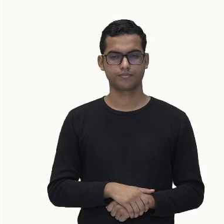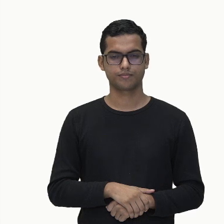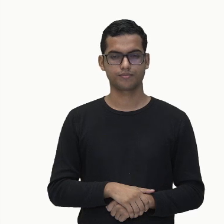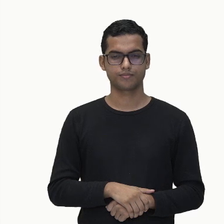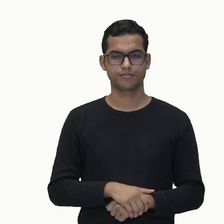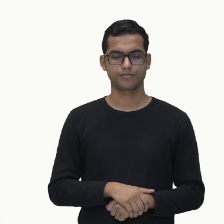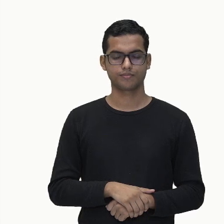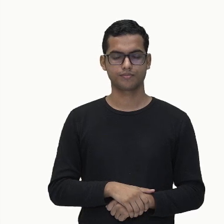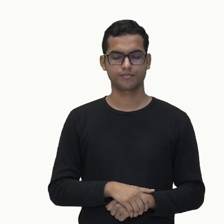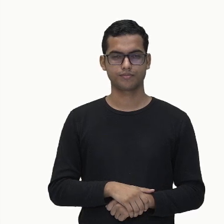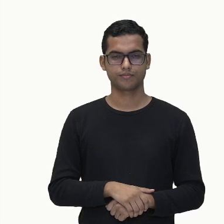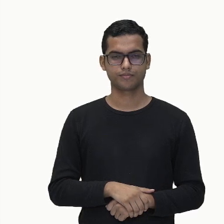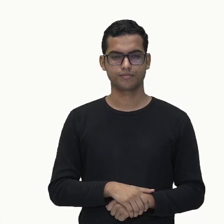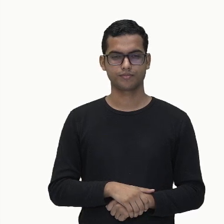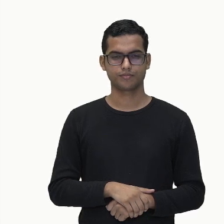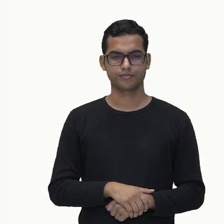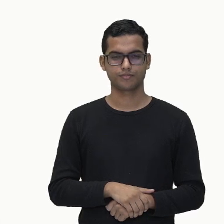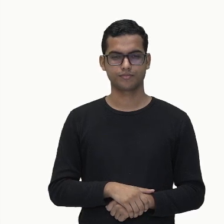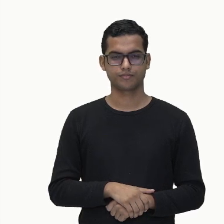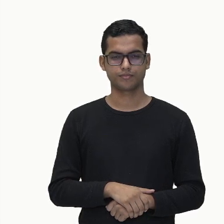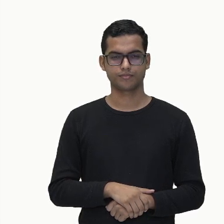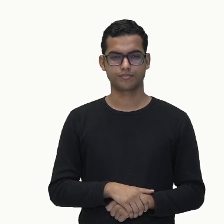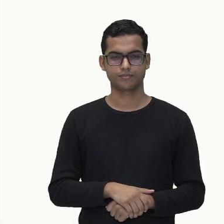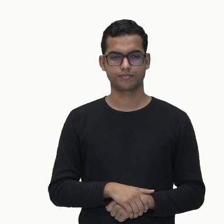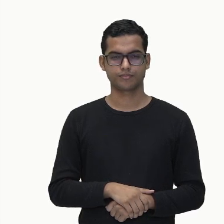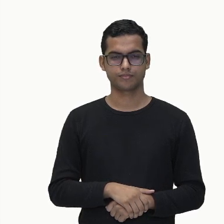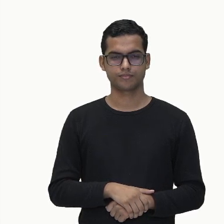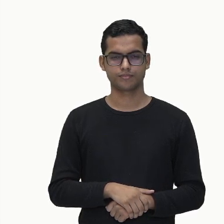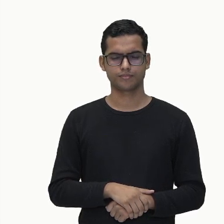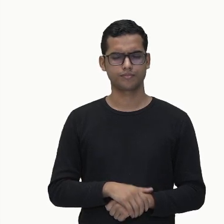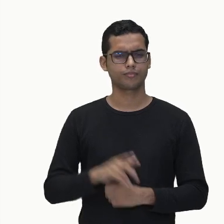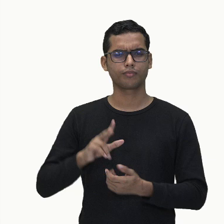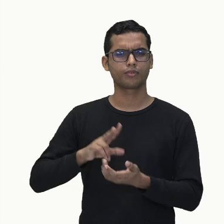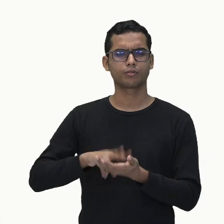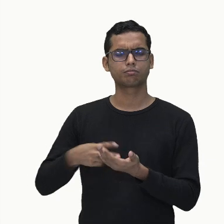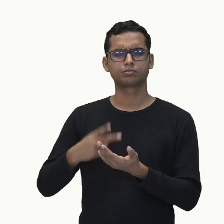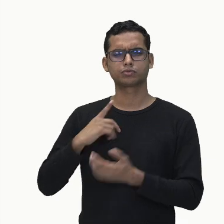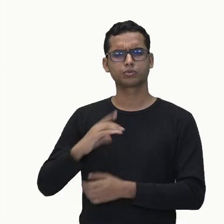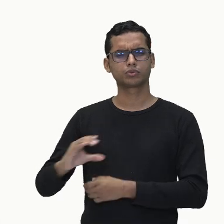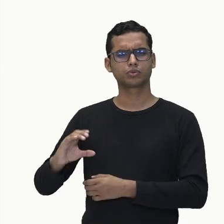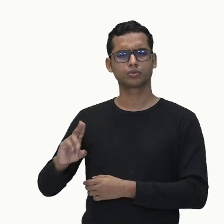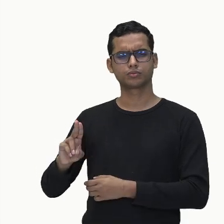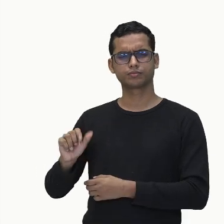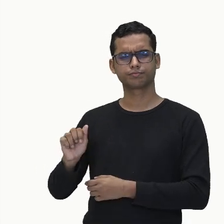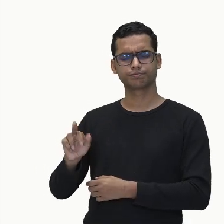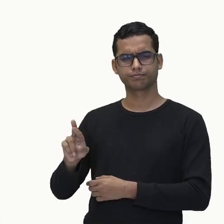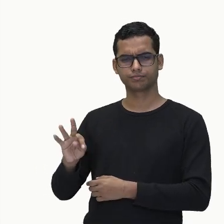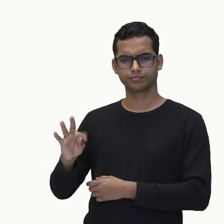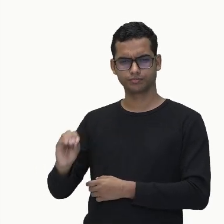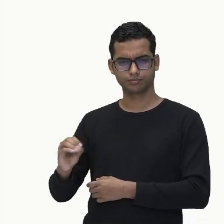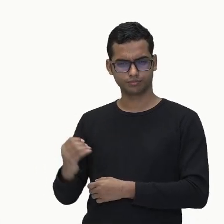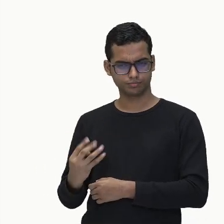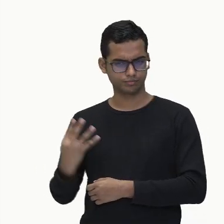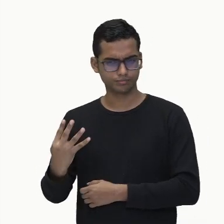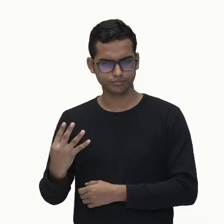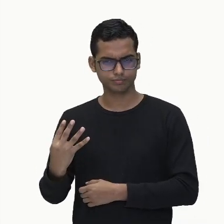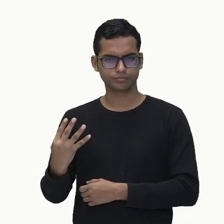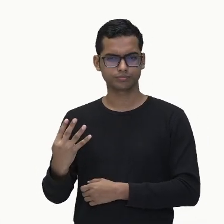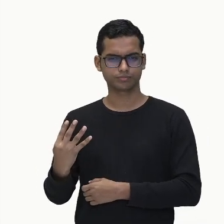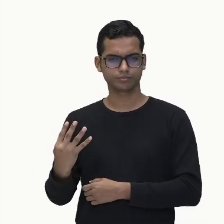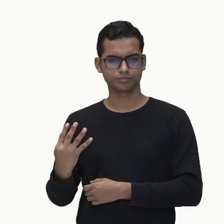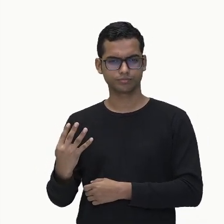oan quarto quarto qu profor não não não quar não é o